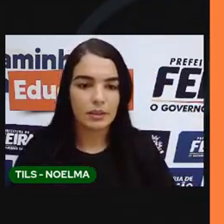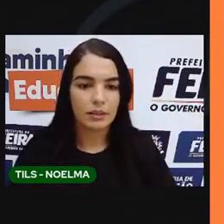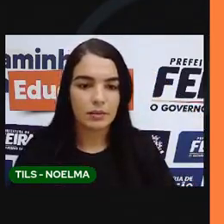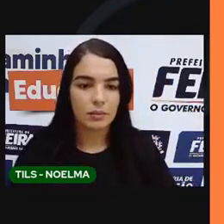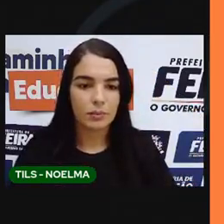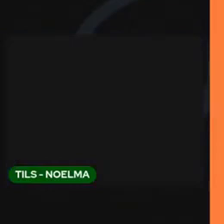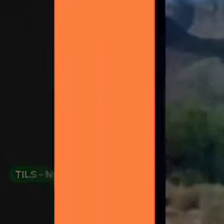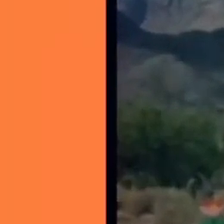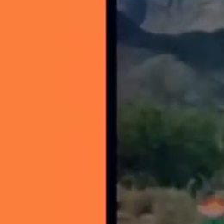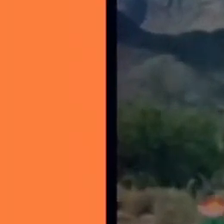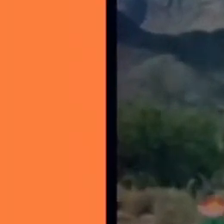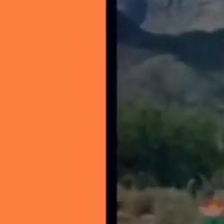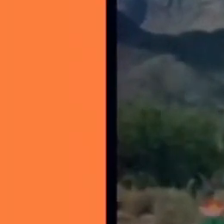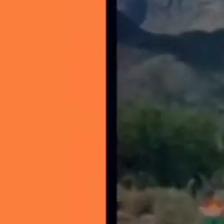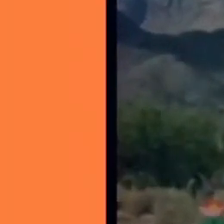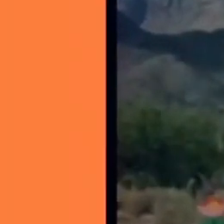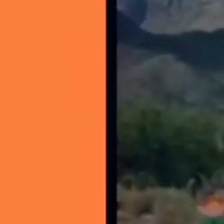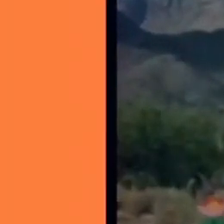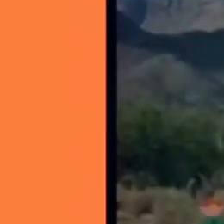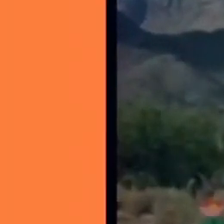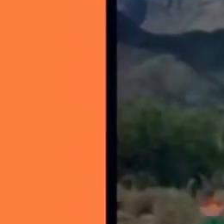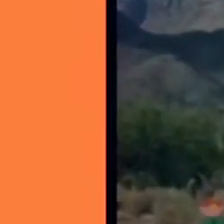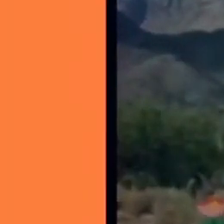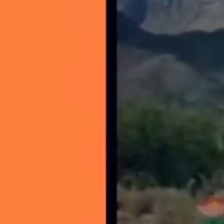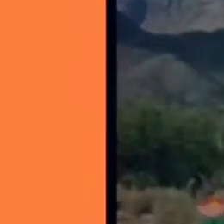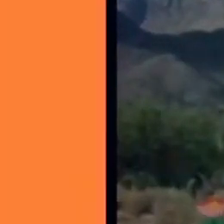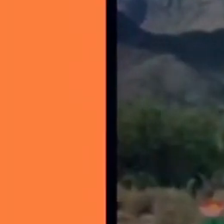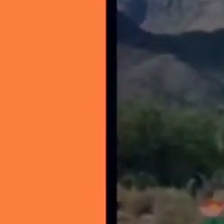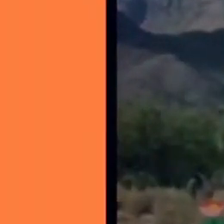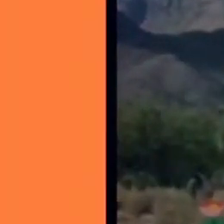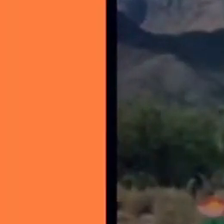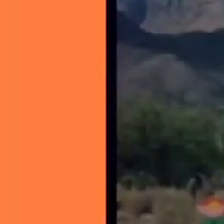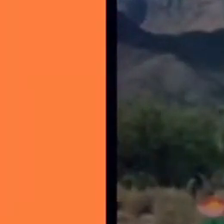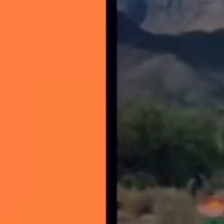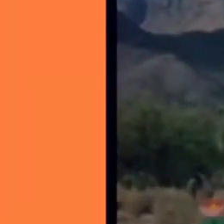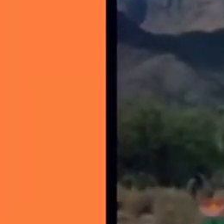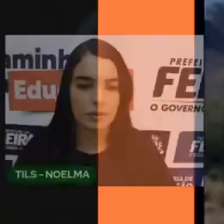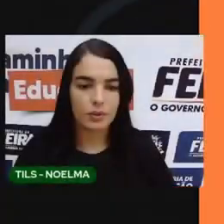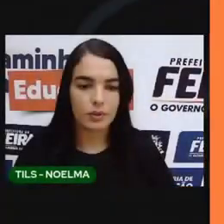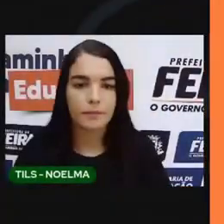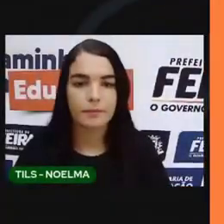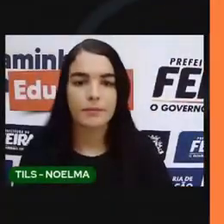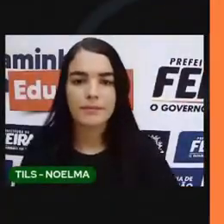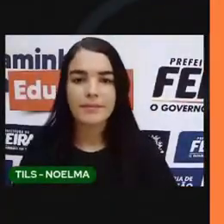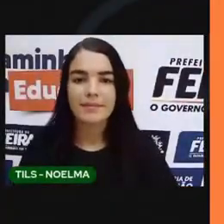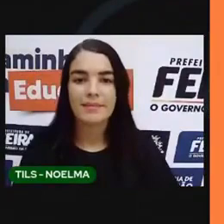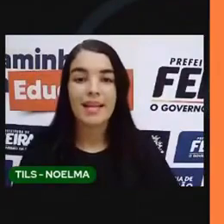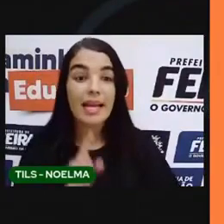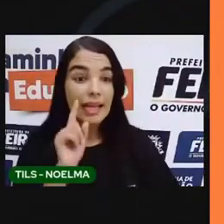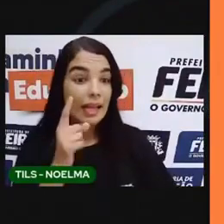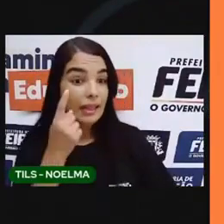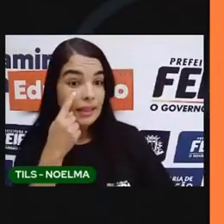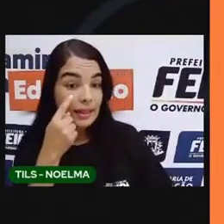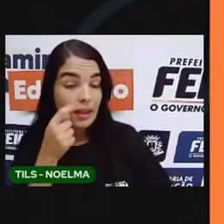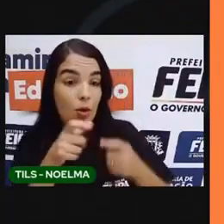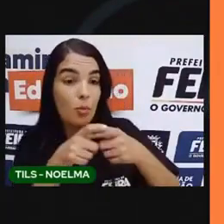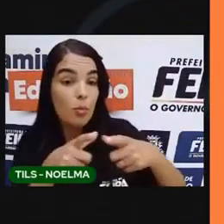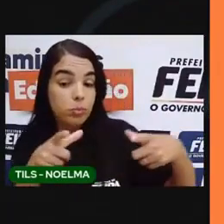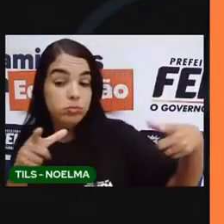Amazonas, Pará, Roraima e parte de Rondônia, Mato